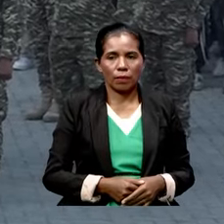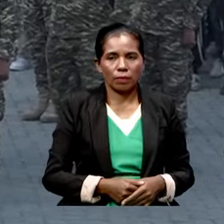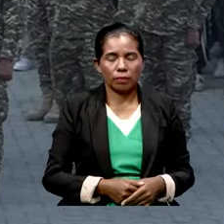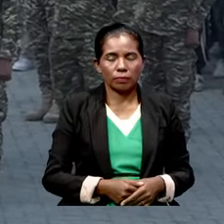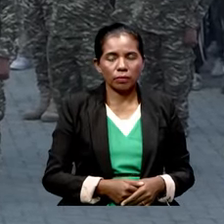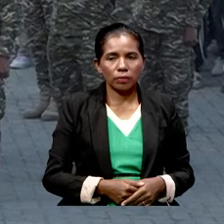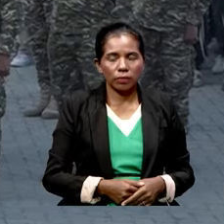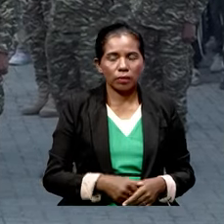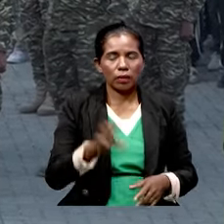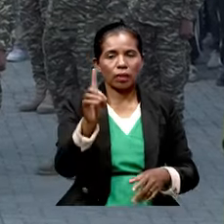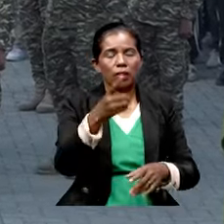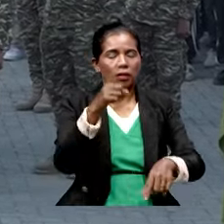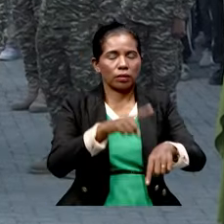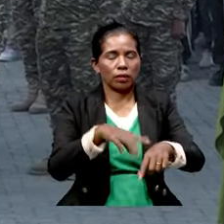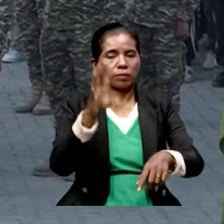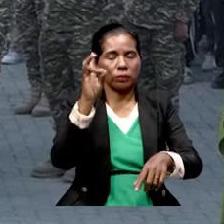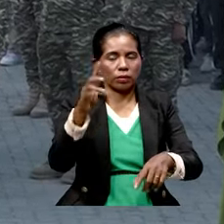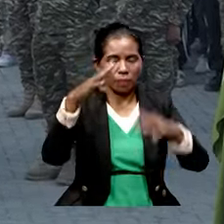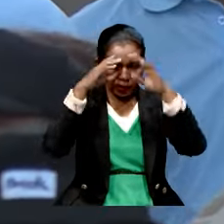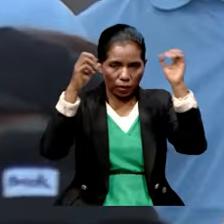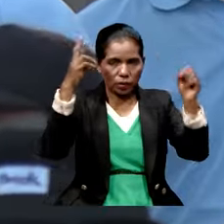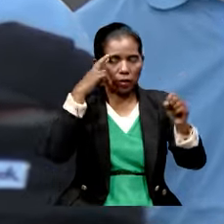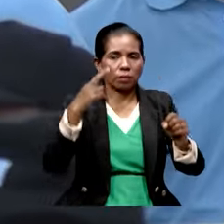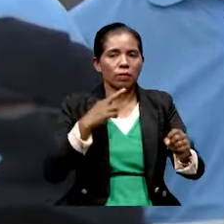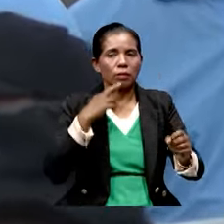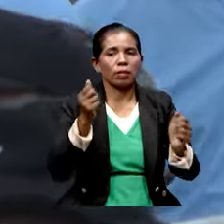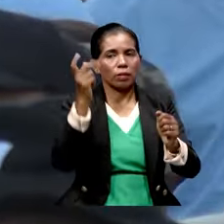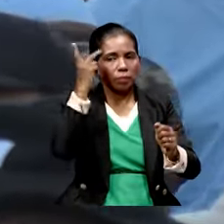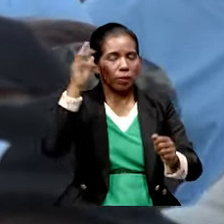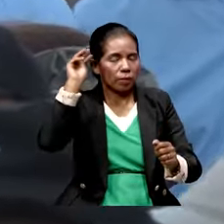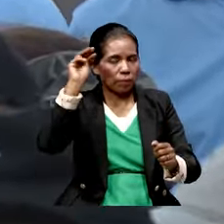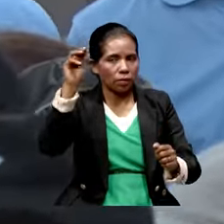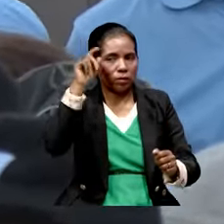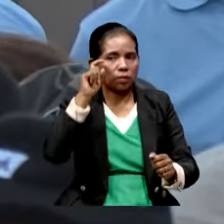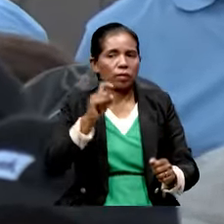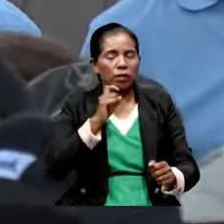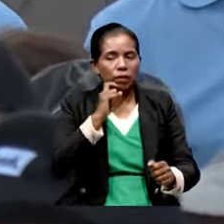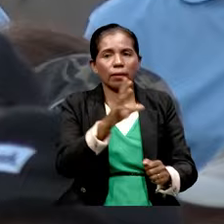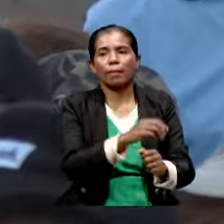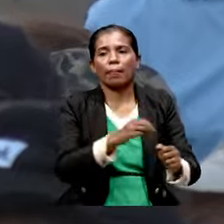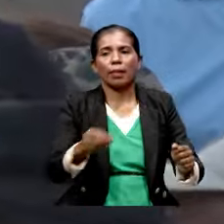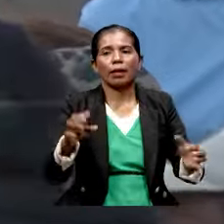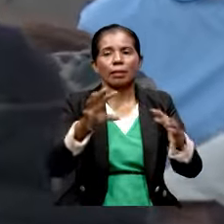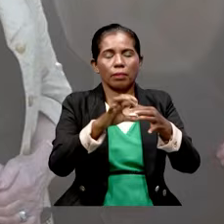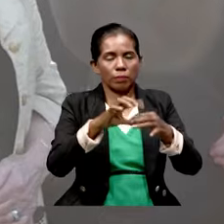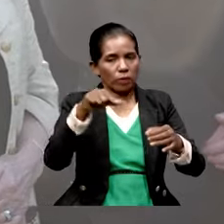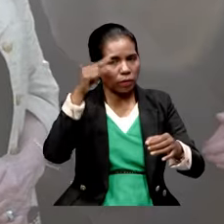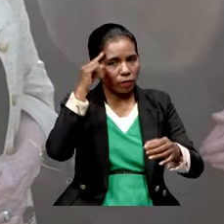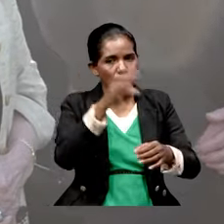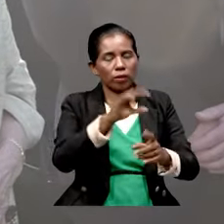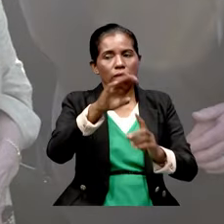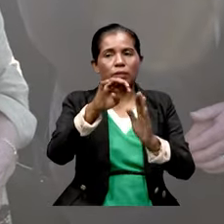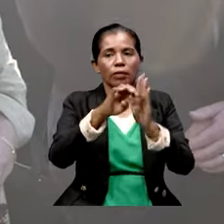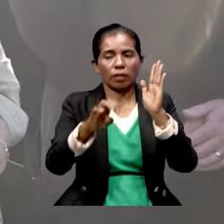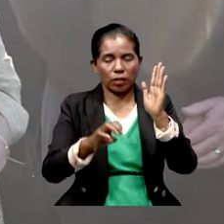Sábado, Radeiro Tucurrito, presidente da República José Ramos Horta, primeiro-ministro Cairala Xanana Guzmão, membro do governo, chefe de